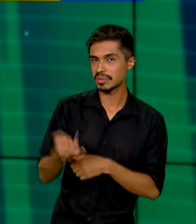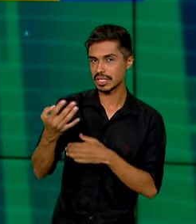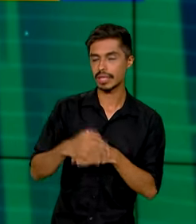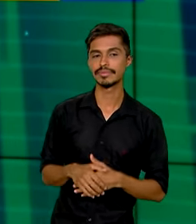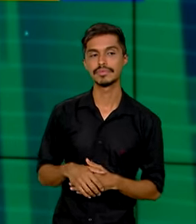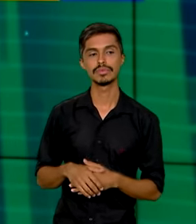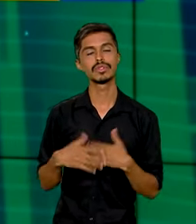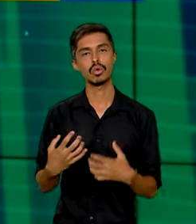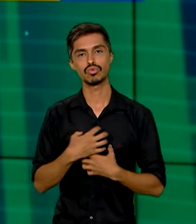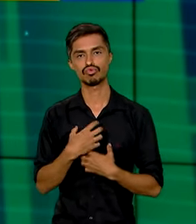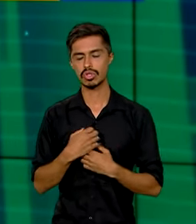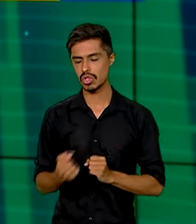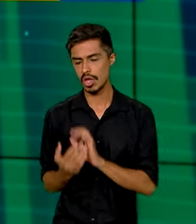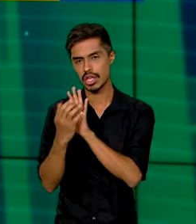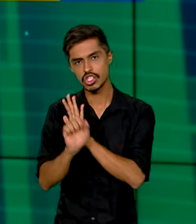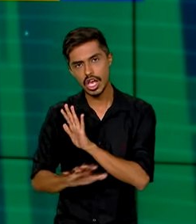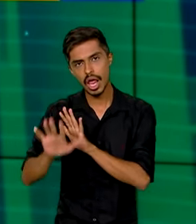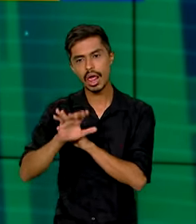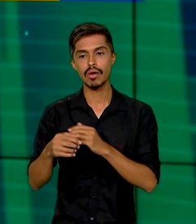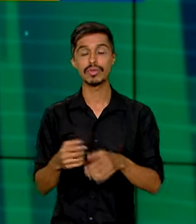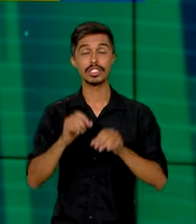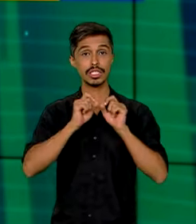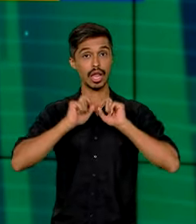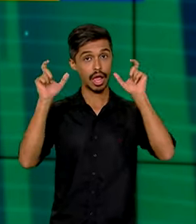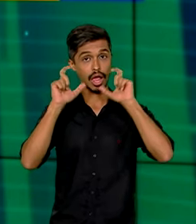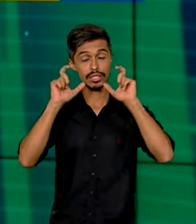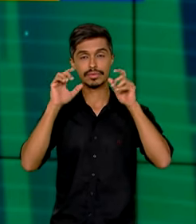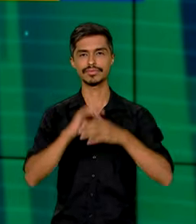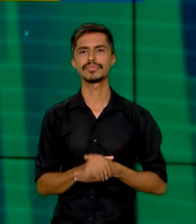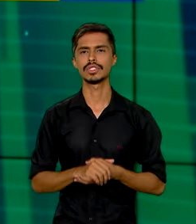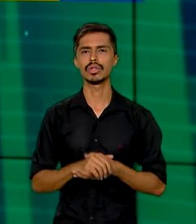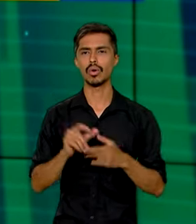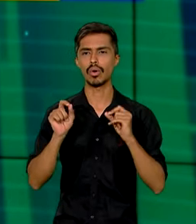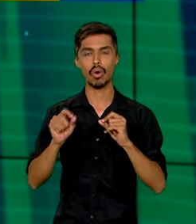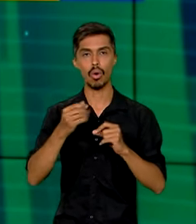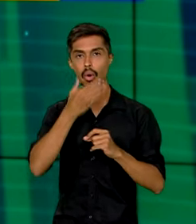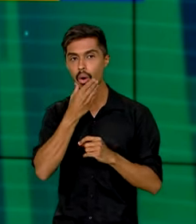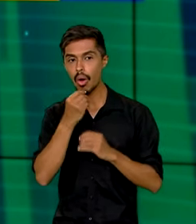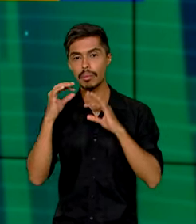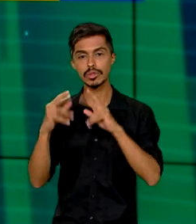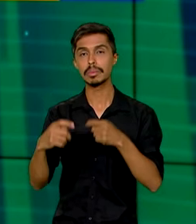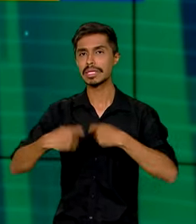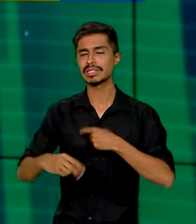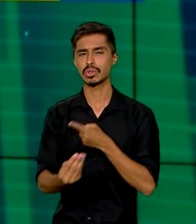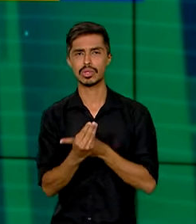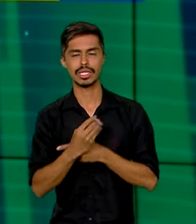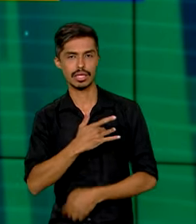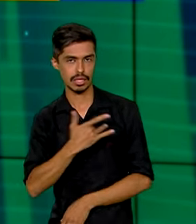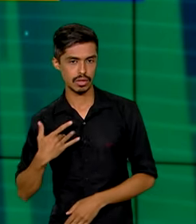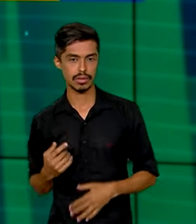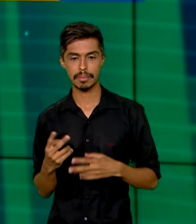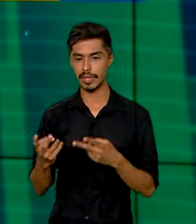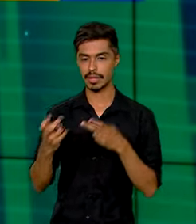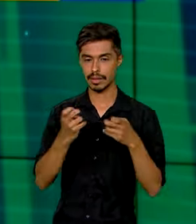ser uma abordagem geral, chamando a atenção de que os homens precisam cuidar da sua saúde. Temos visto